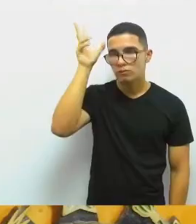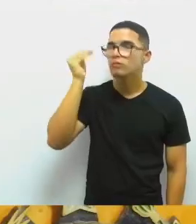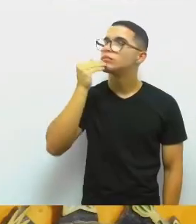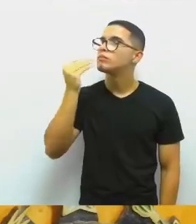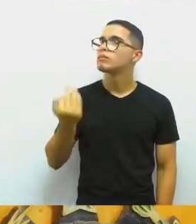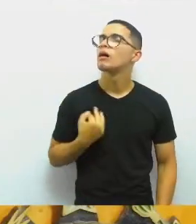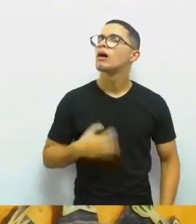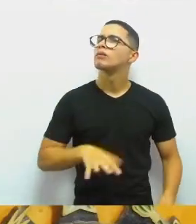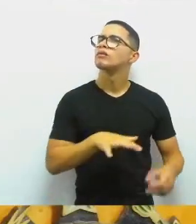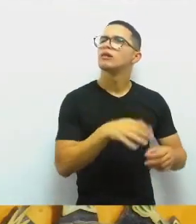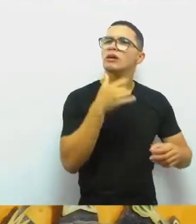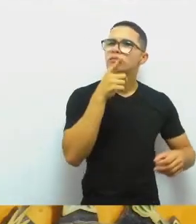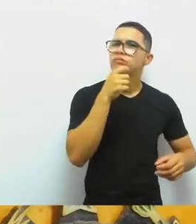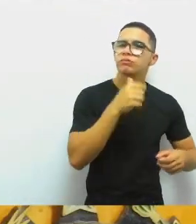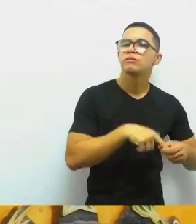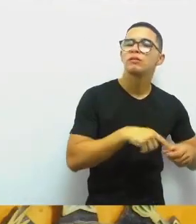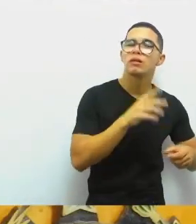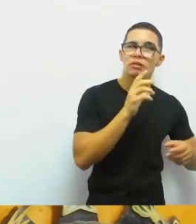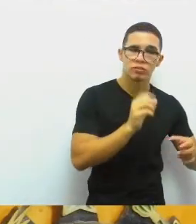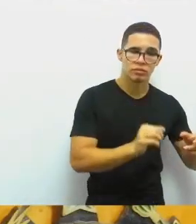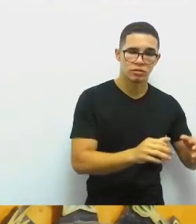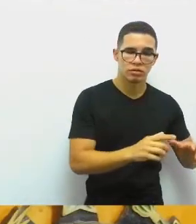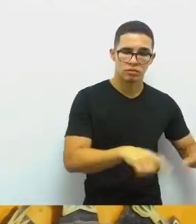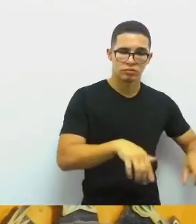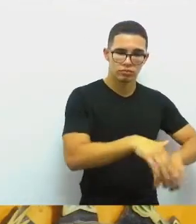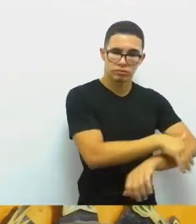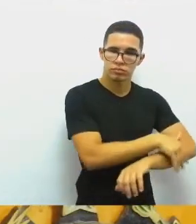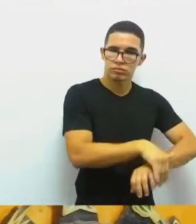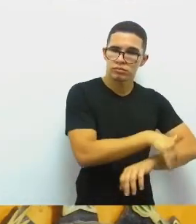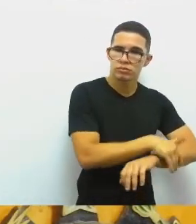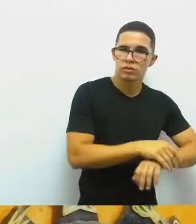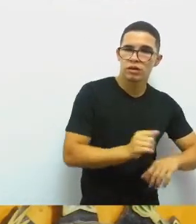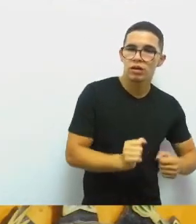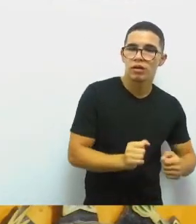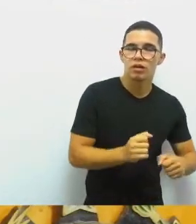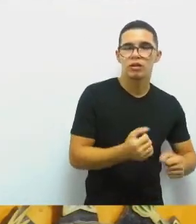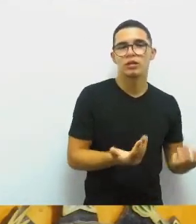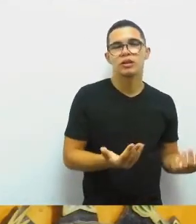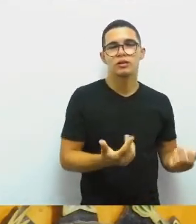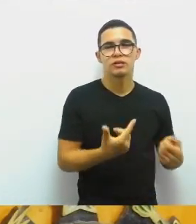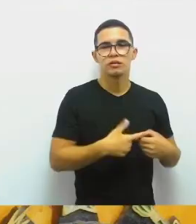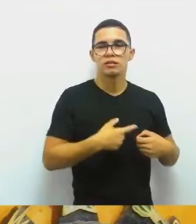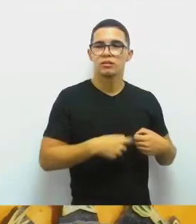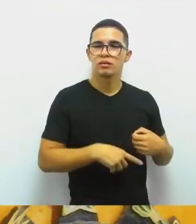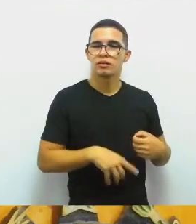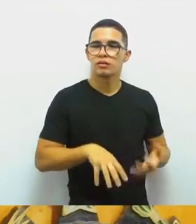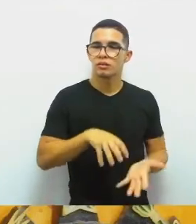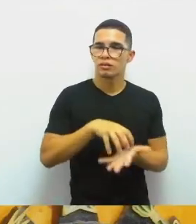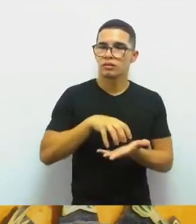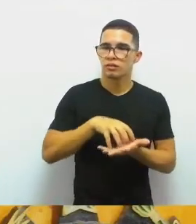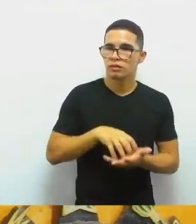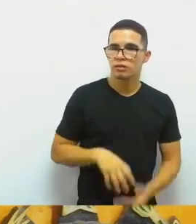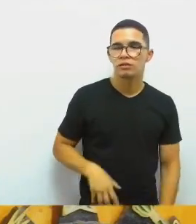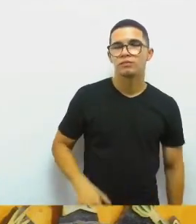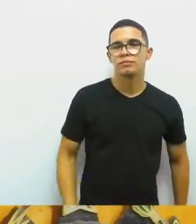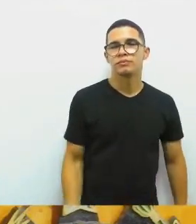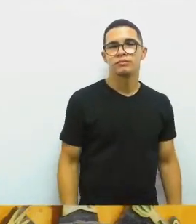da galeria pluvial no calçadão Neuci Bittencourt Cabral, na Rua Coronel Carvalho, no bairro do Centro.